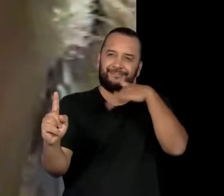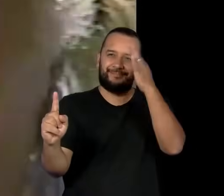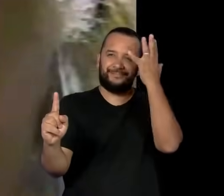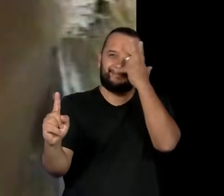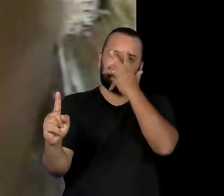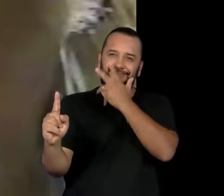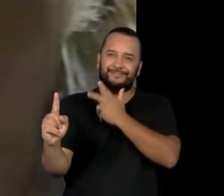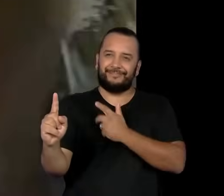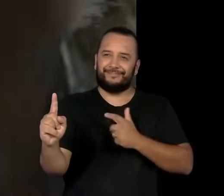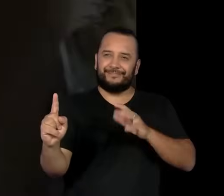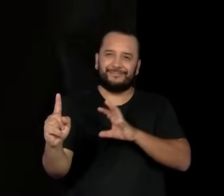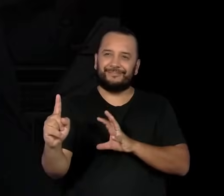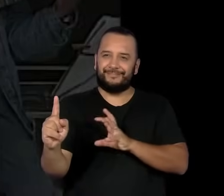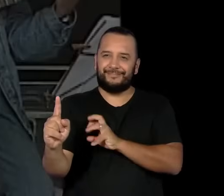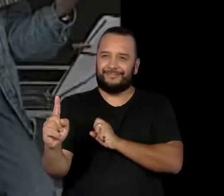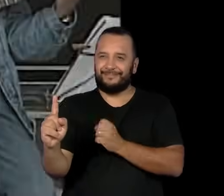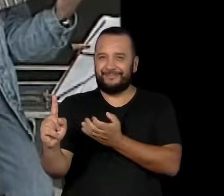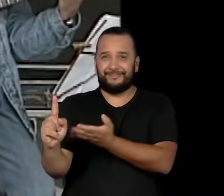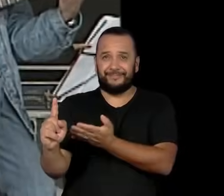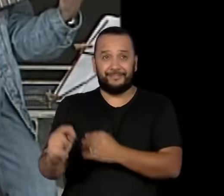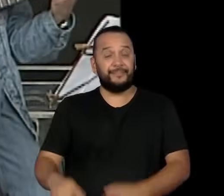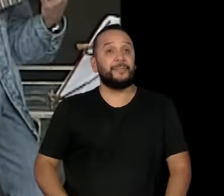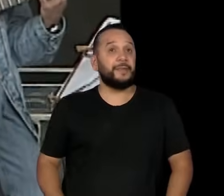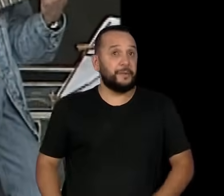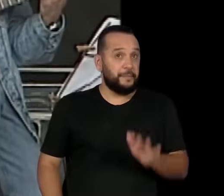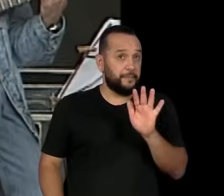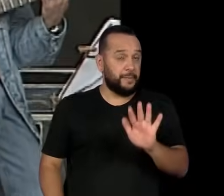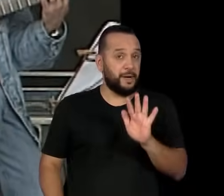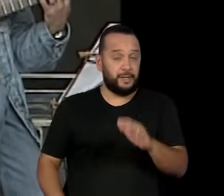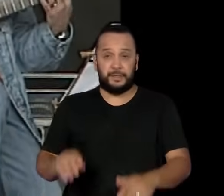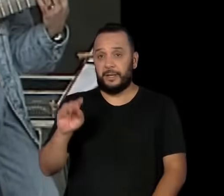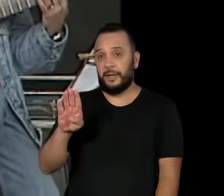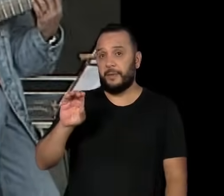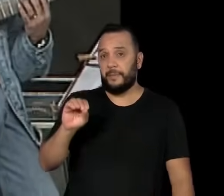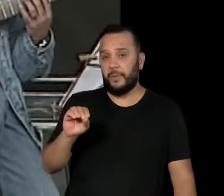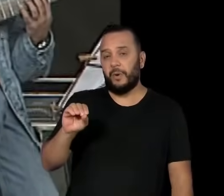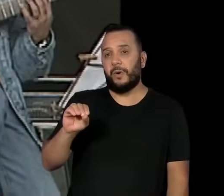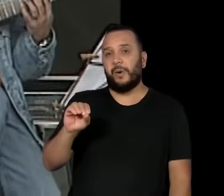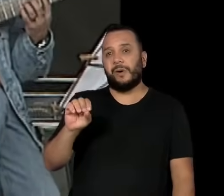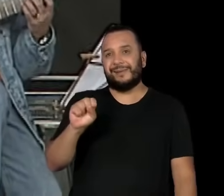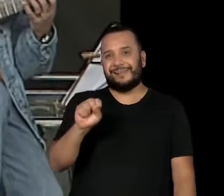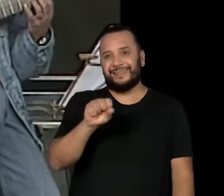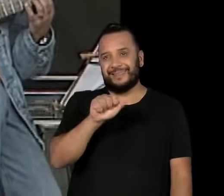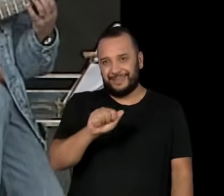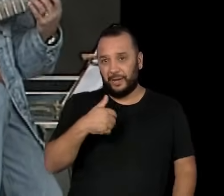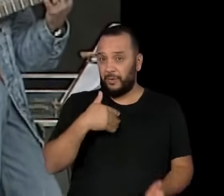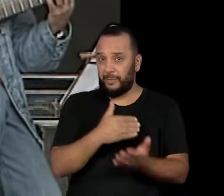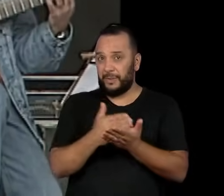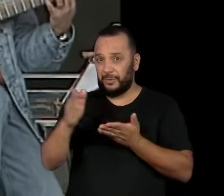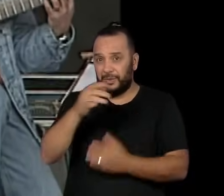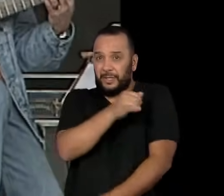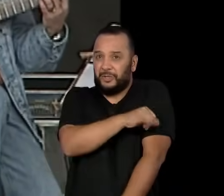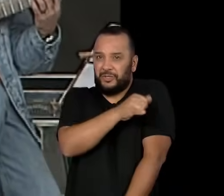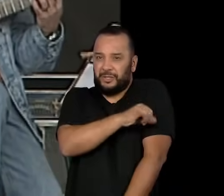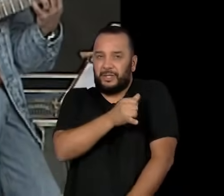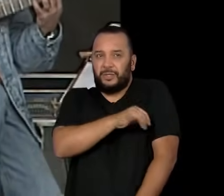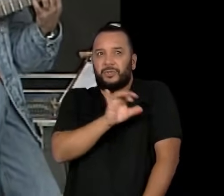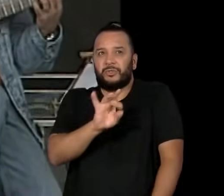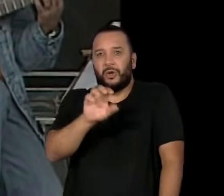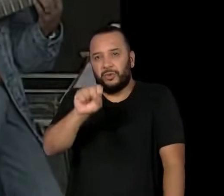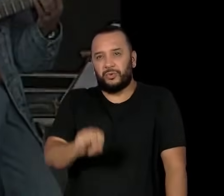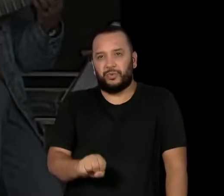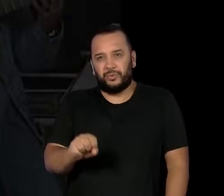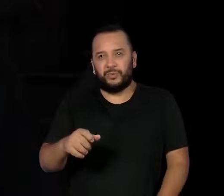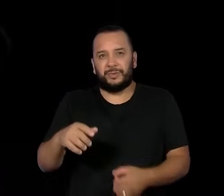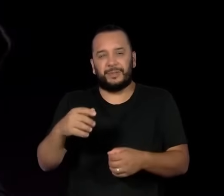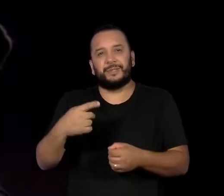por causa do amor. Mas nos seus primórdios, a bossa nova era um movimento carioca, restrito à zona sul da cidade.